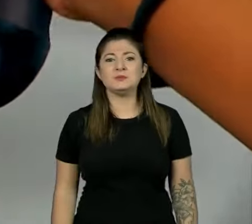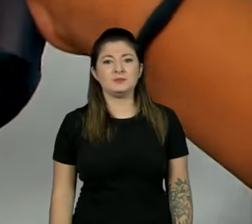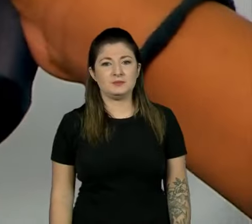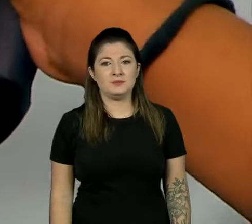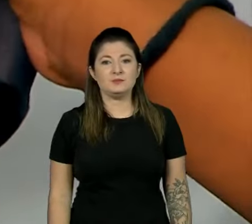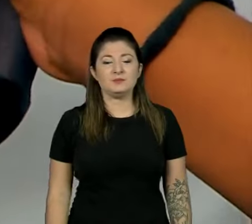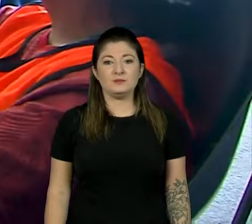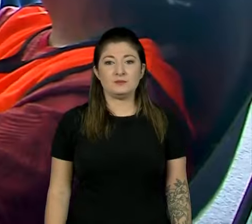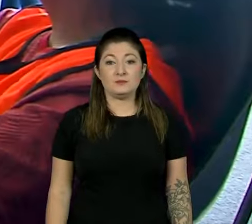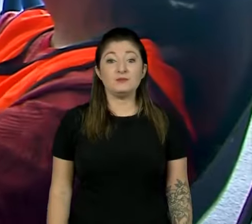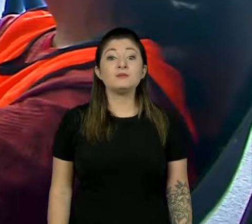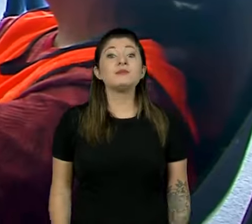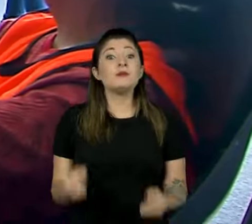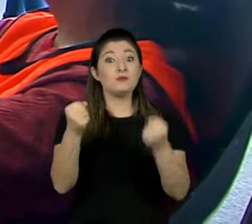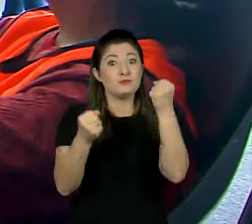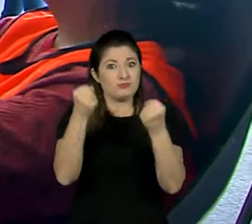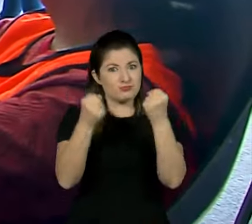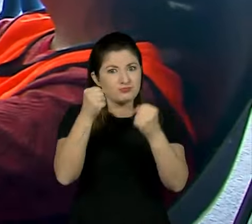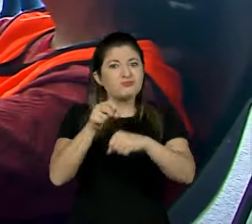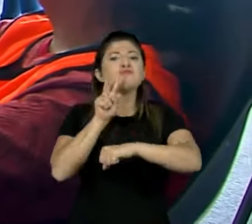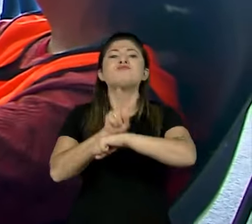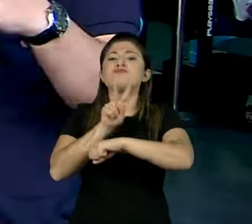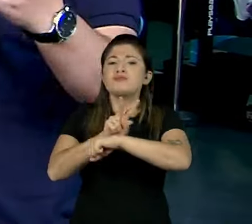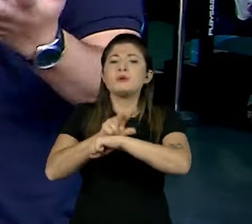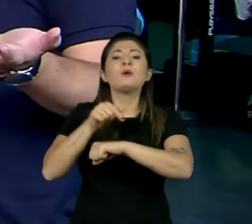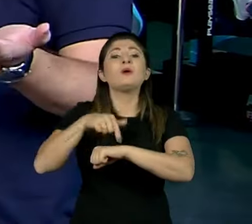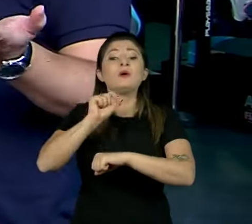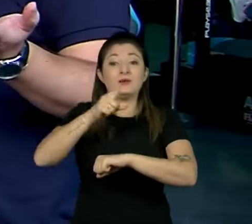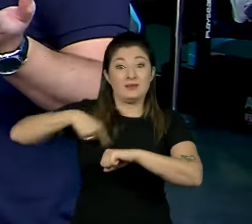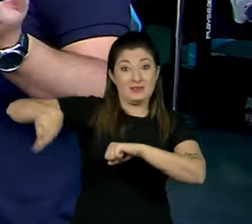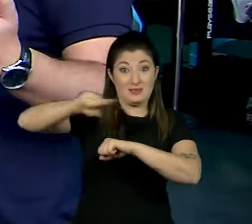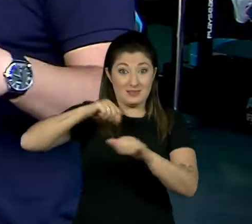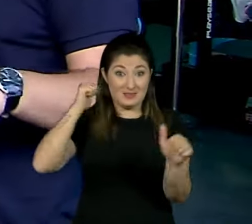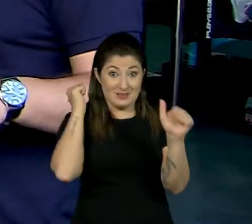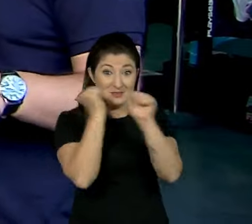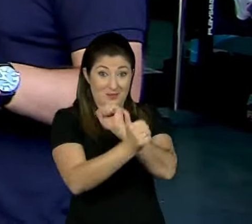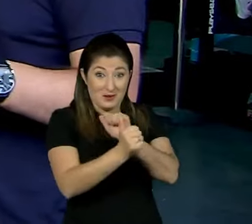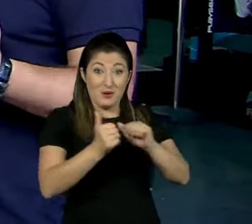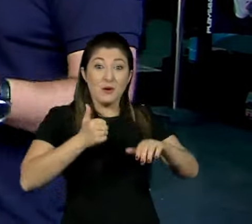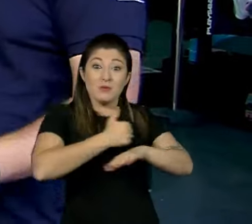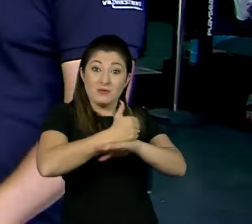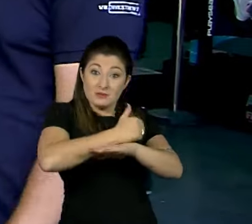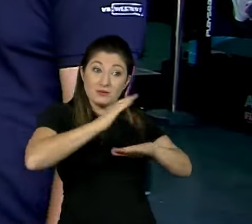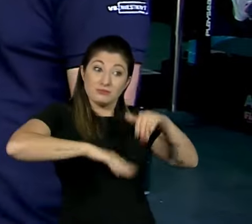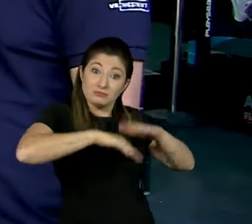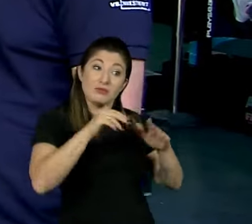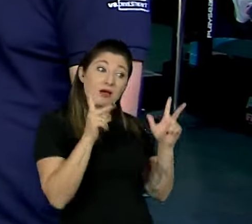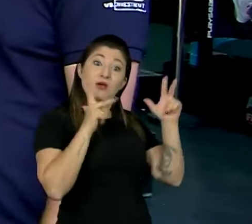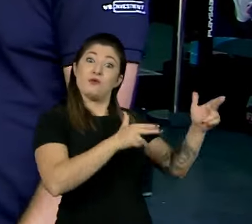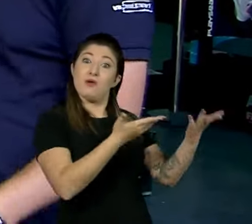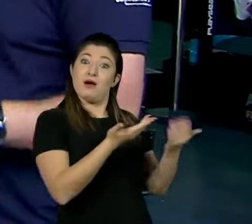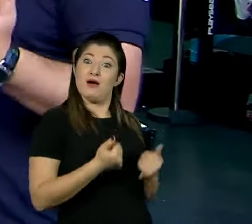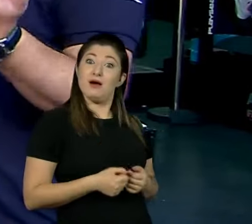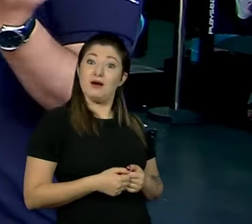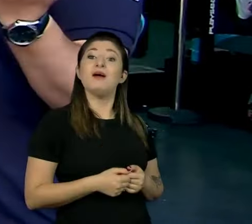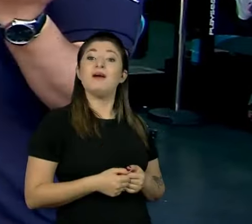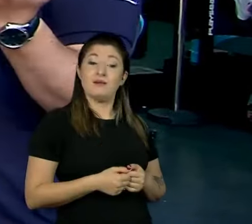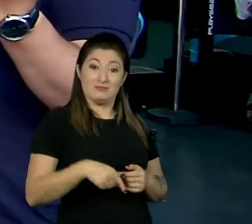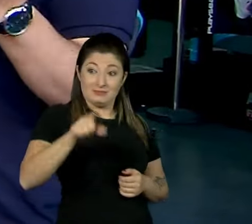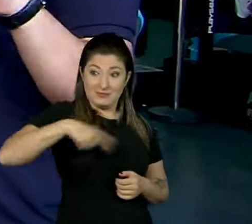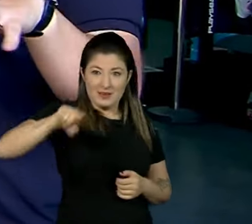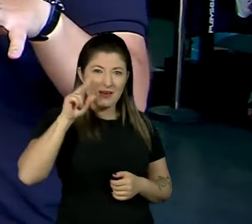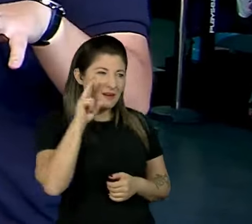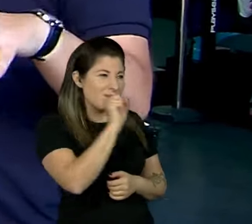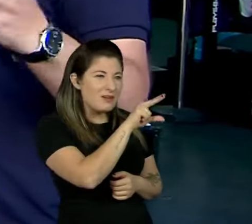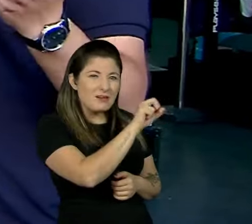Os simuladores, atualmente, eles são usados também pelos pilotos para treinar, por exemplo. E então, esses simuladores que estão aqui também